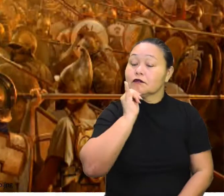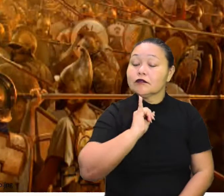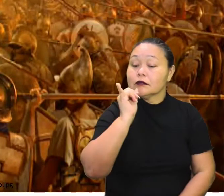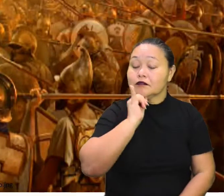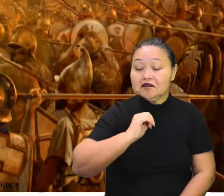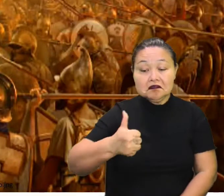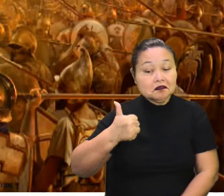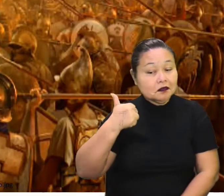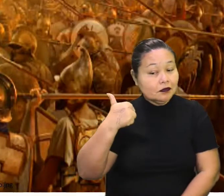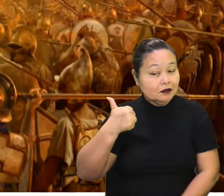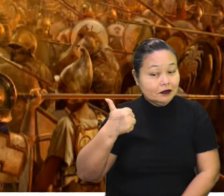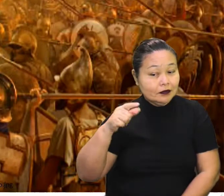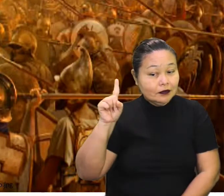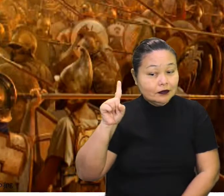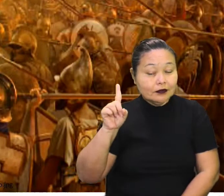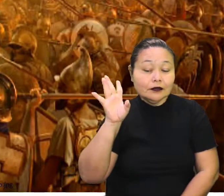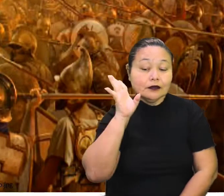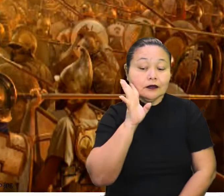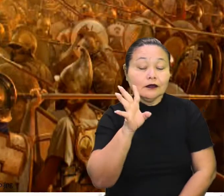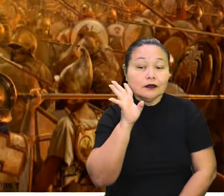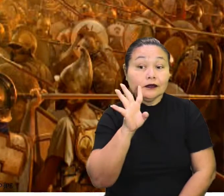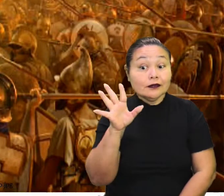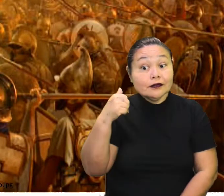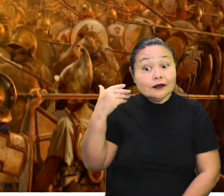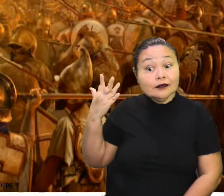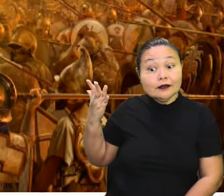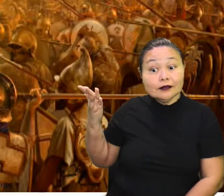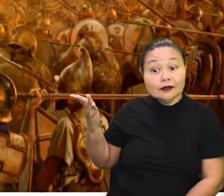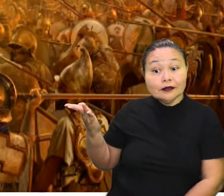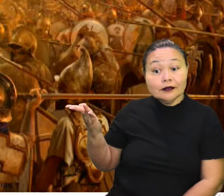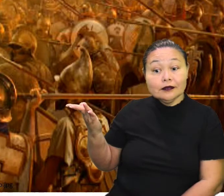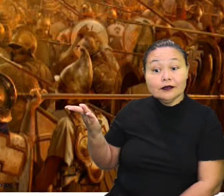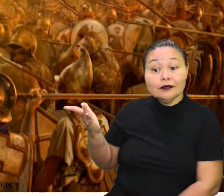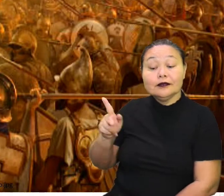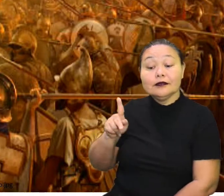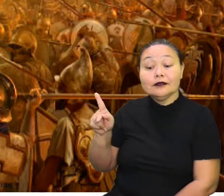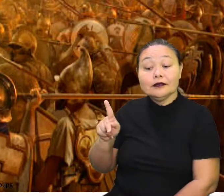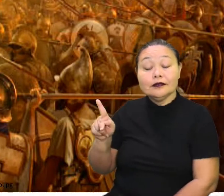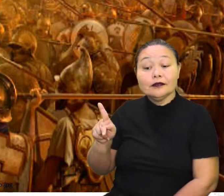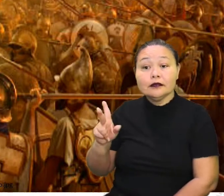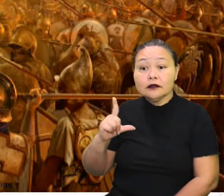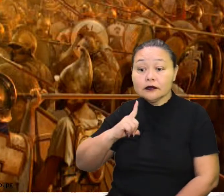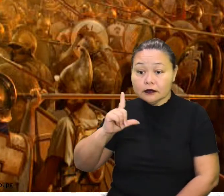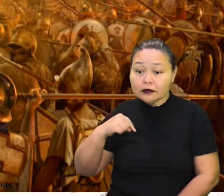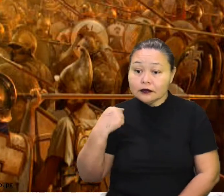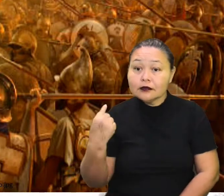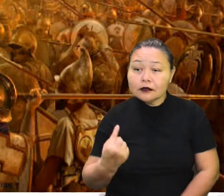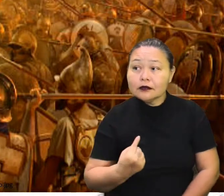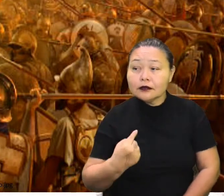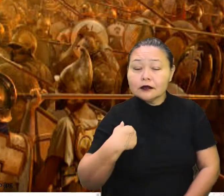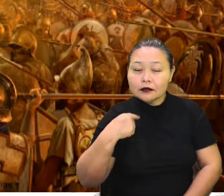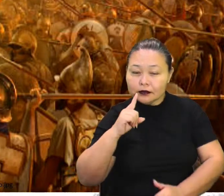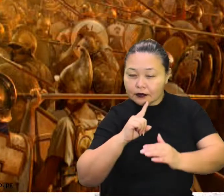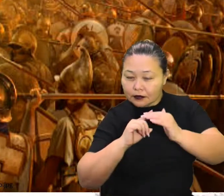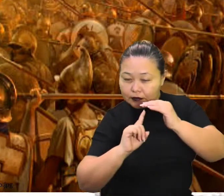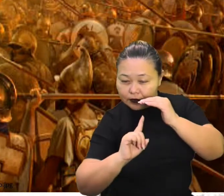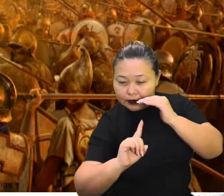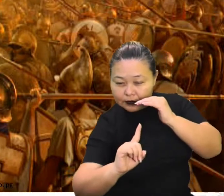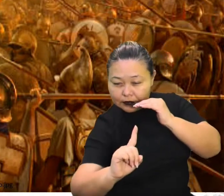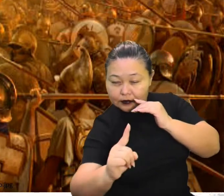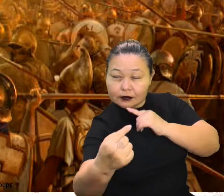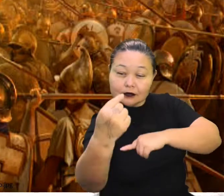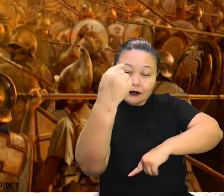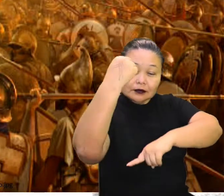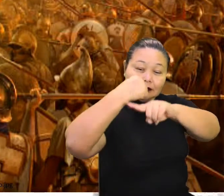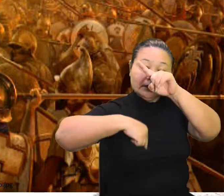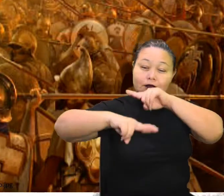exemplo massa. Olha que legal. Tchan! Professora, nós estamos no túnel do tempo.